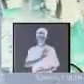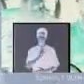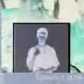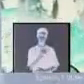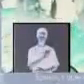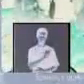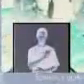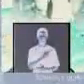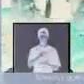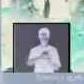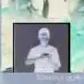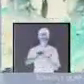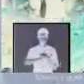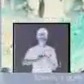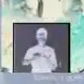Está vendo aí?